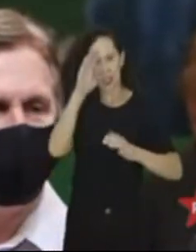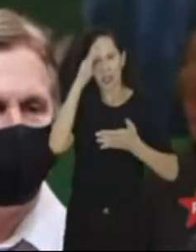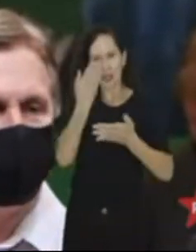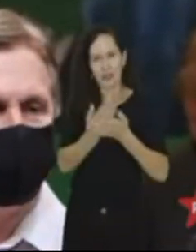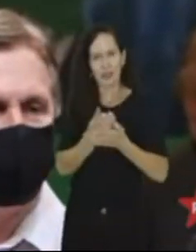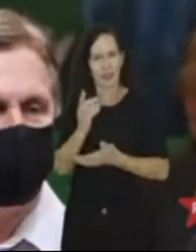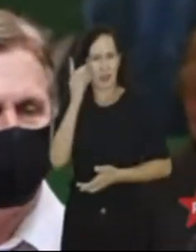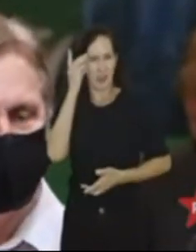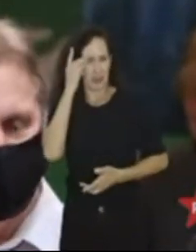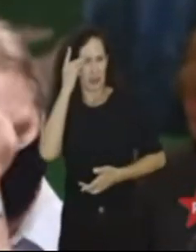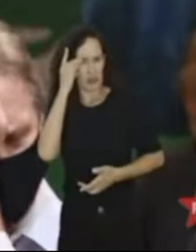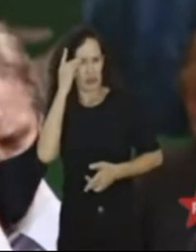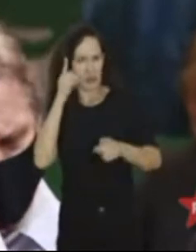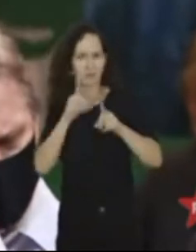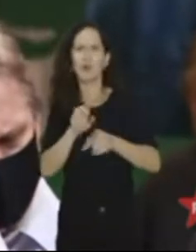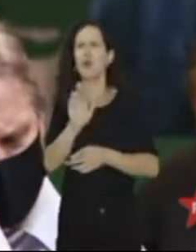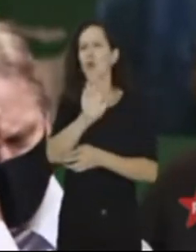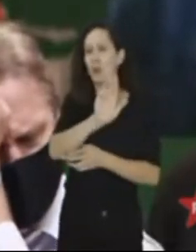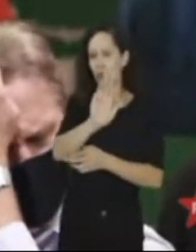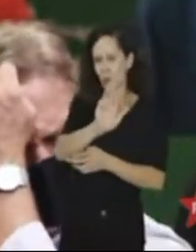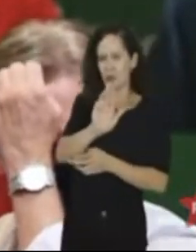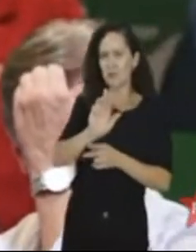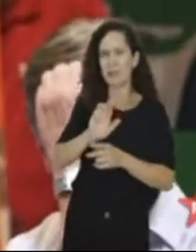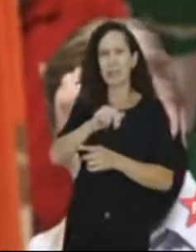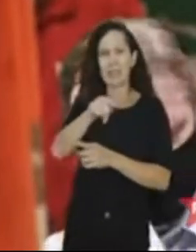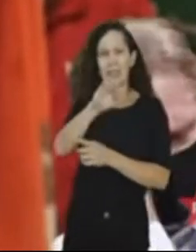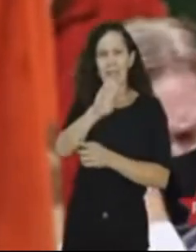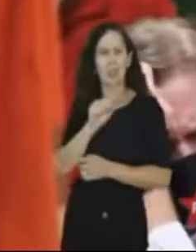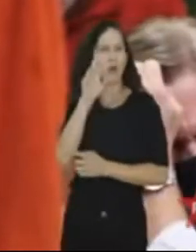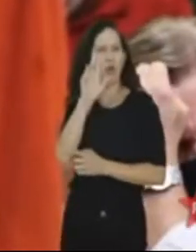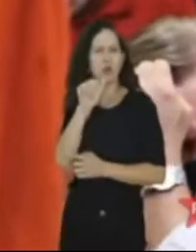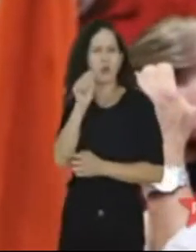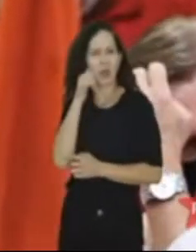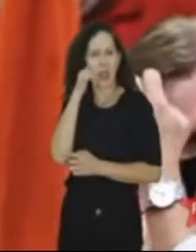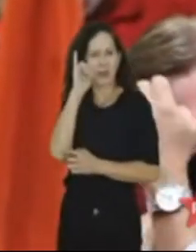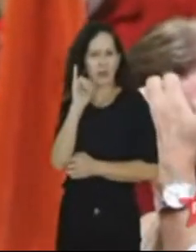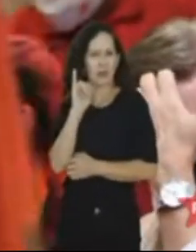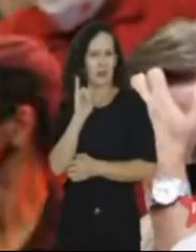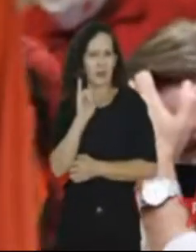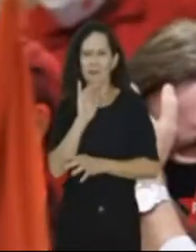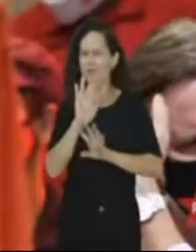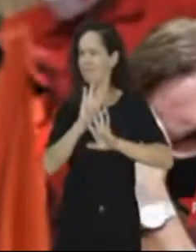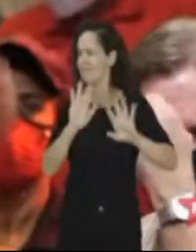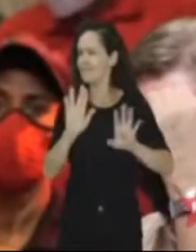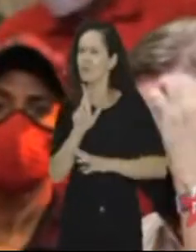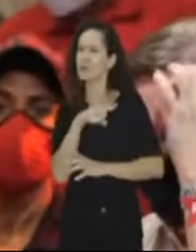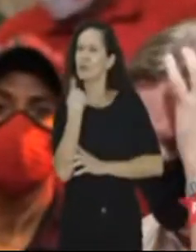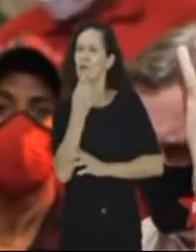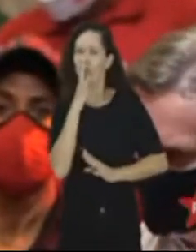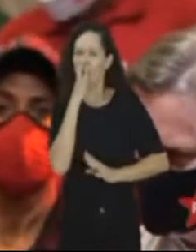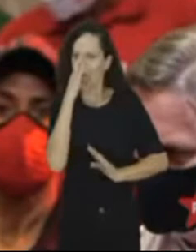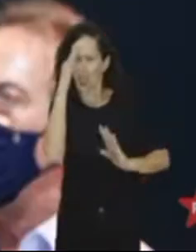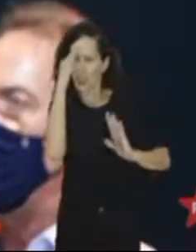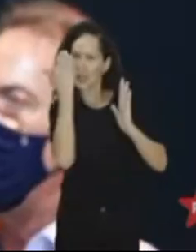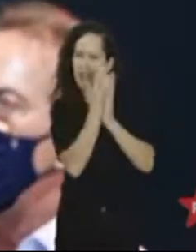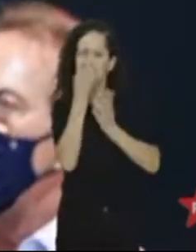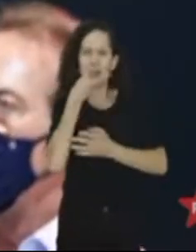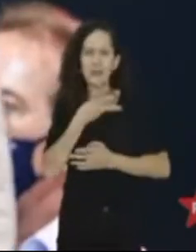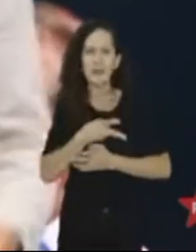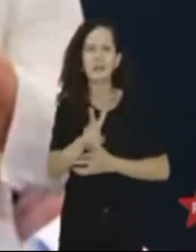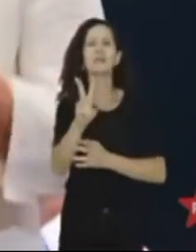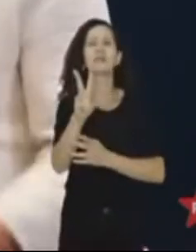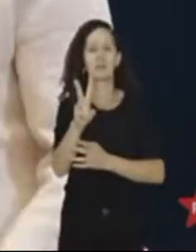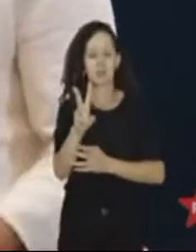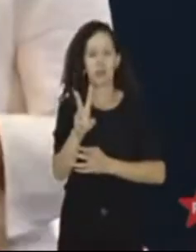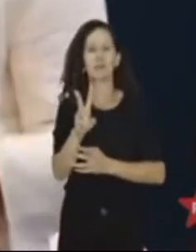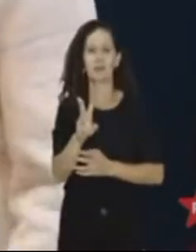defendeu Lula, Requião nunca titubeou. É um homem que nós temos a maior admiração e o maior respeito.